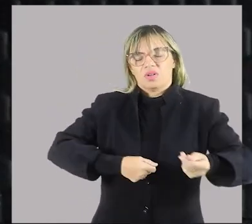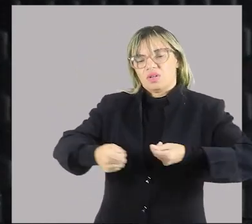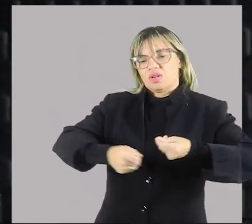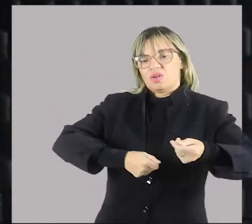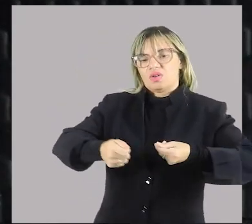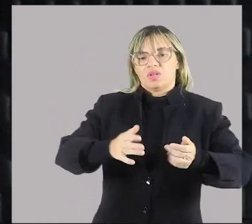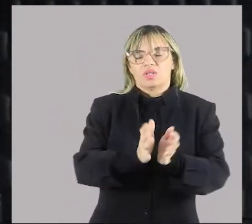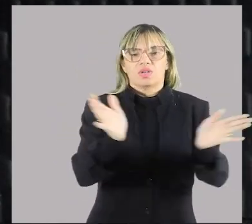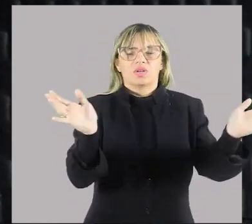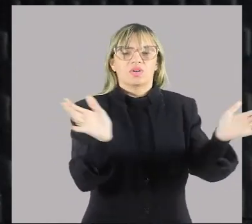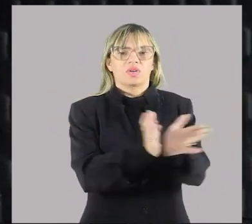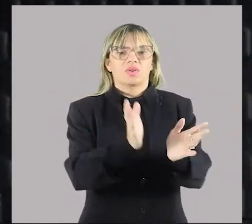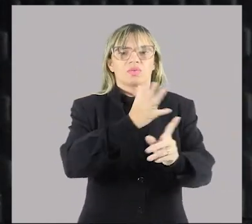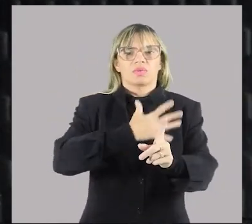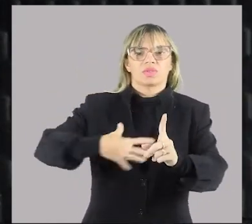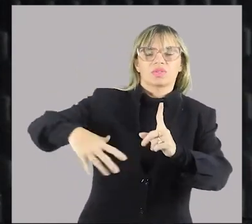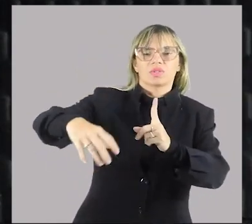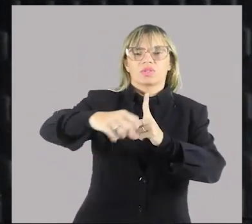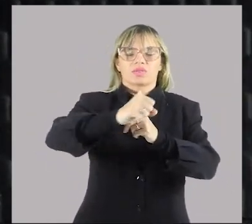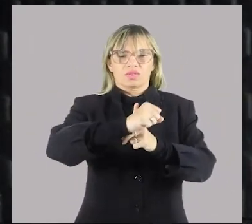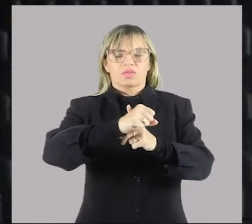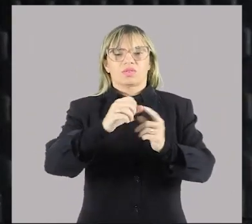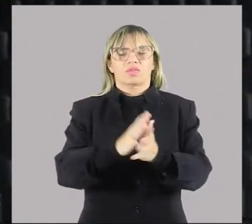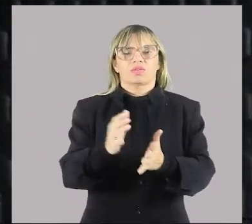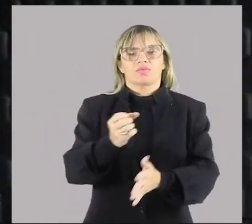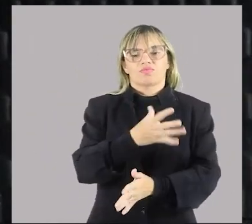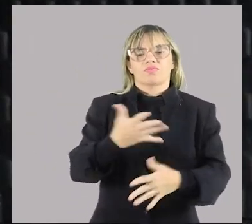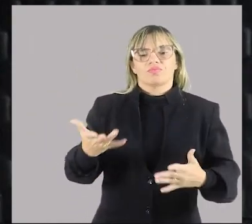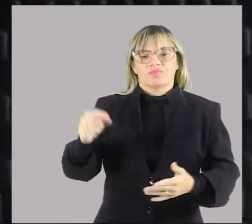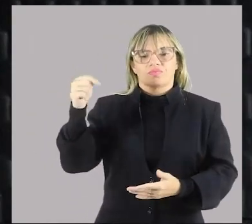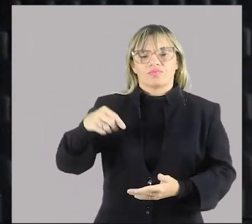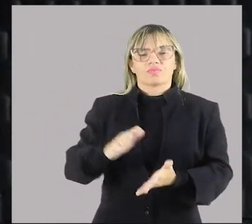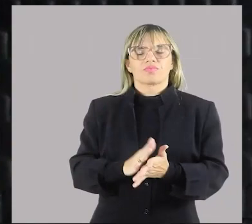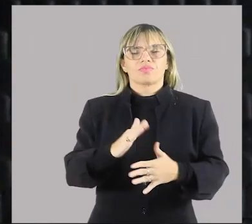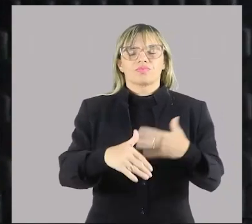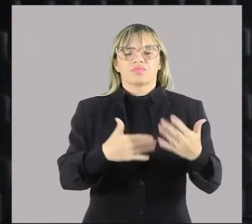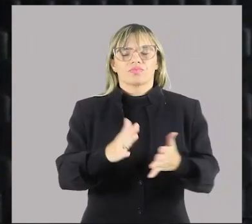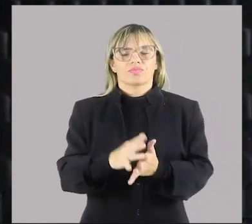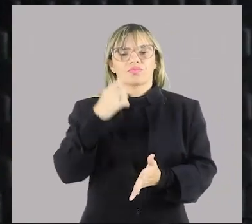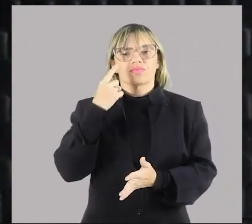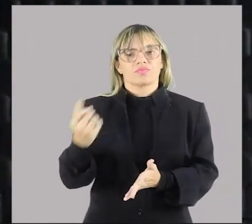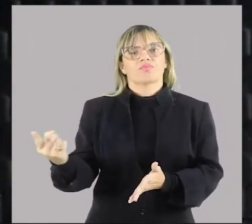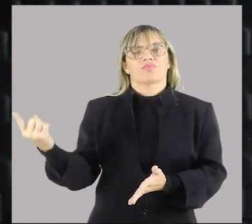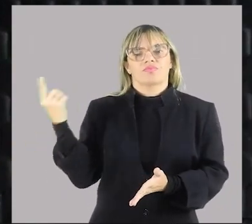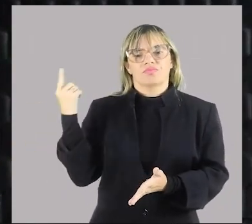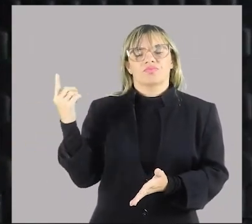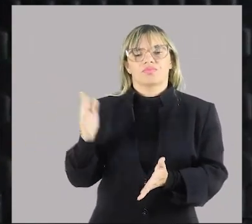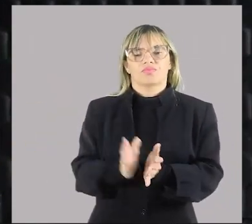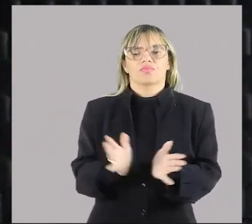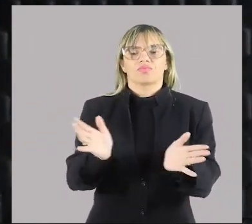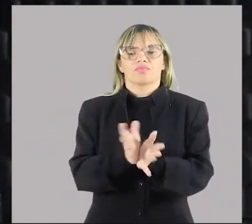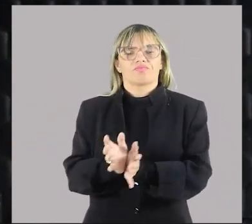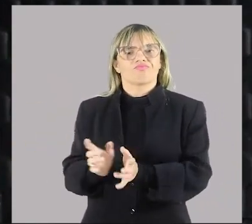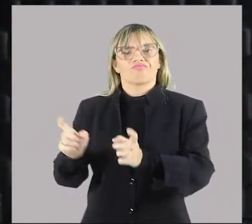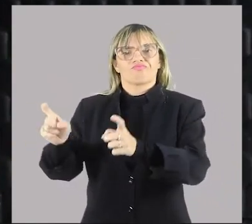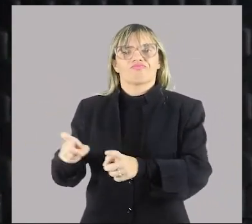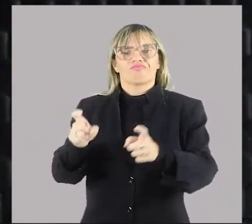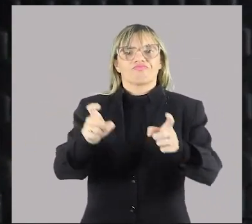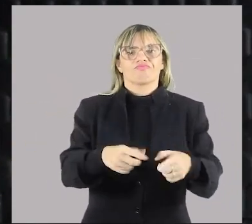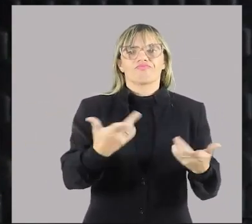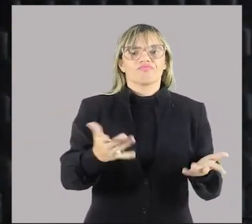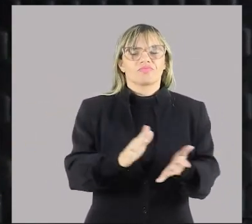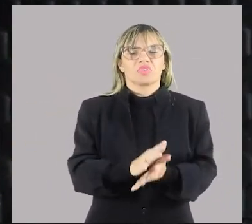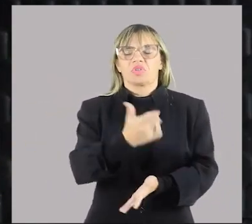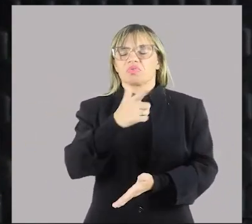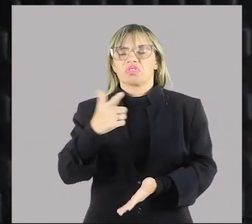sociedade. O Estado oligárquico não tem habilidade para lidar com esses setores. Se nós observarmos com bastante